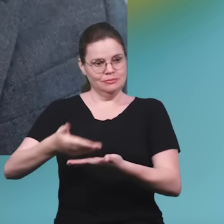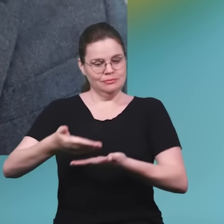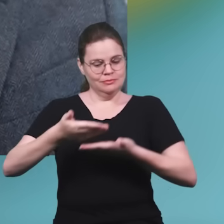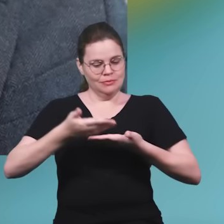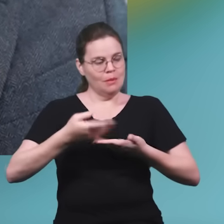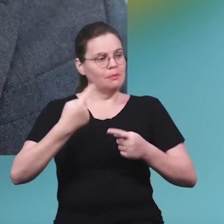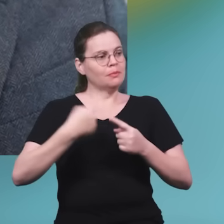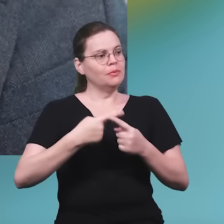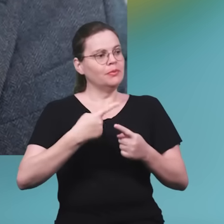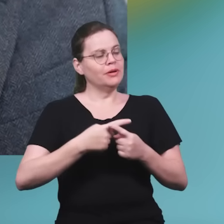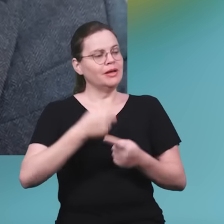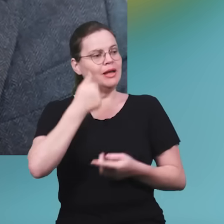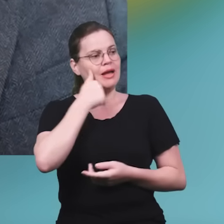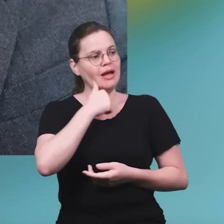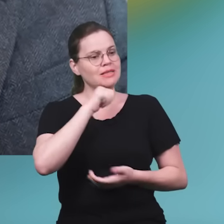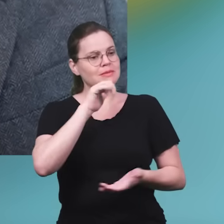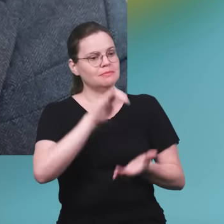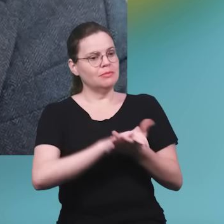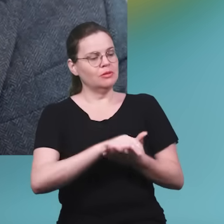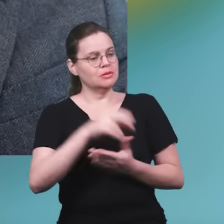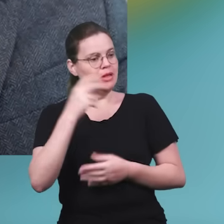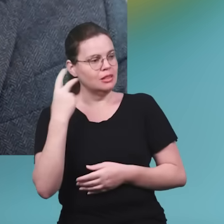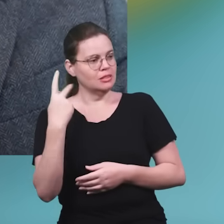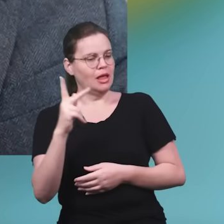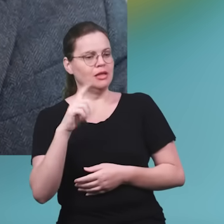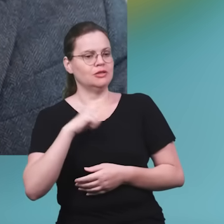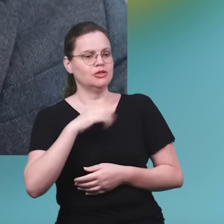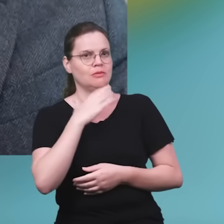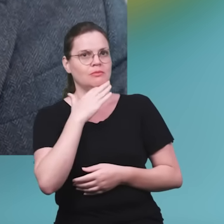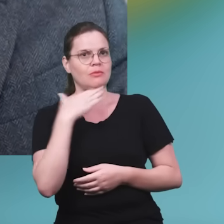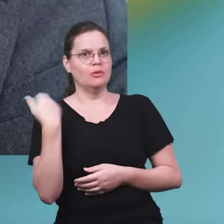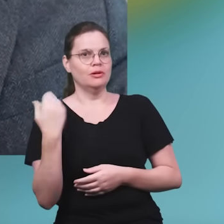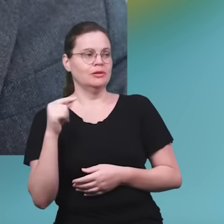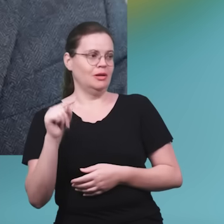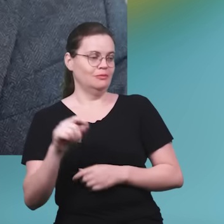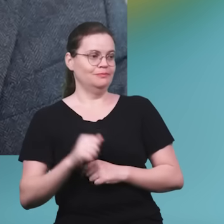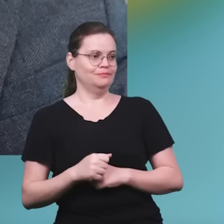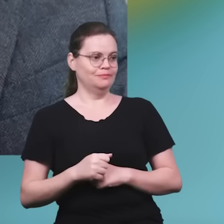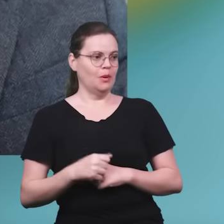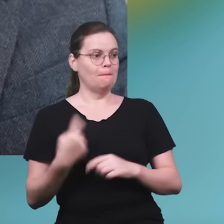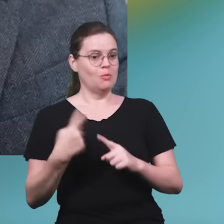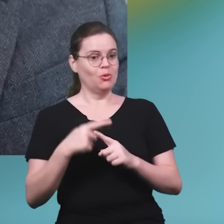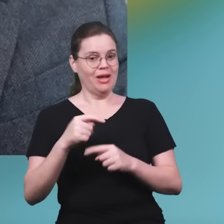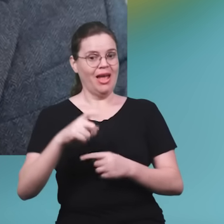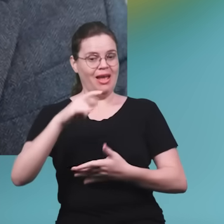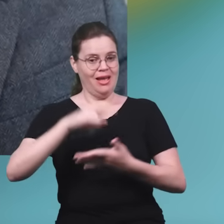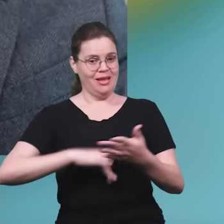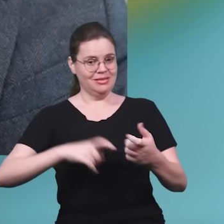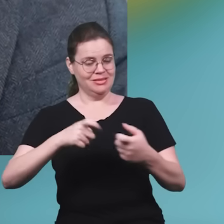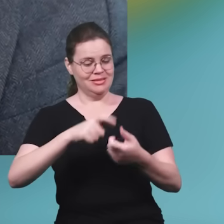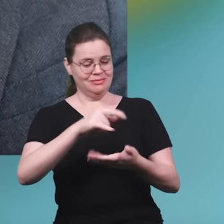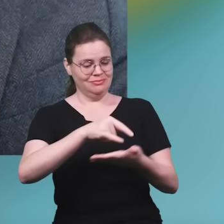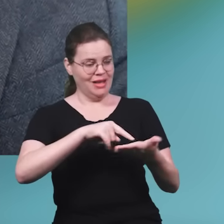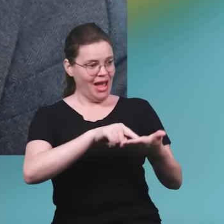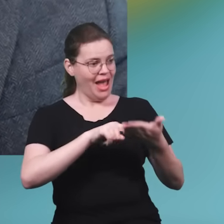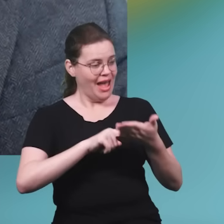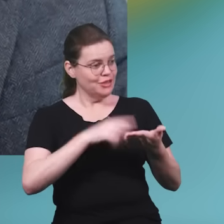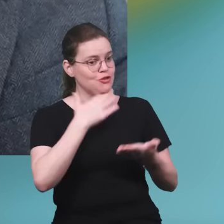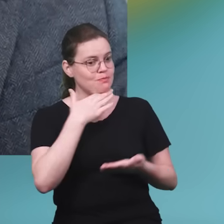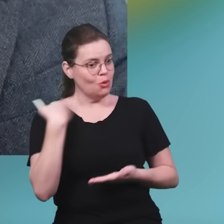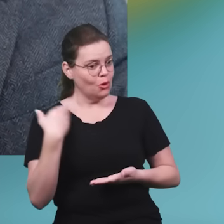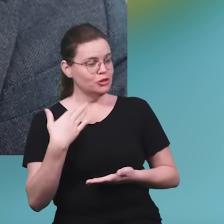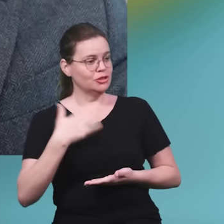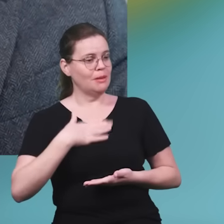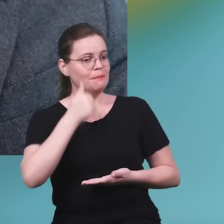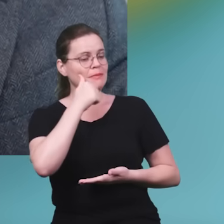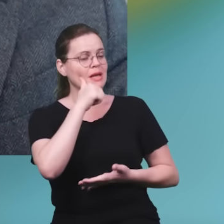havia partido e esse atestado era o atestado de óbito da sua esposa. Aquele homem